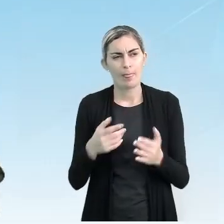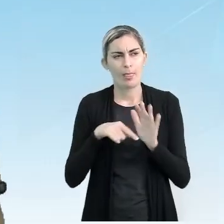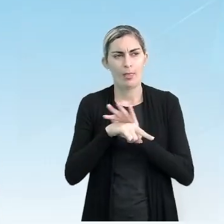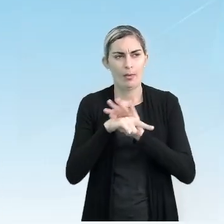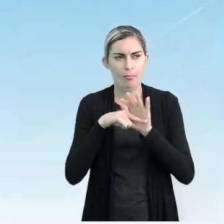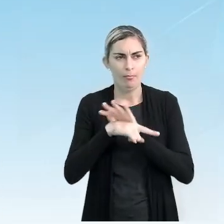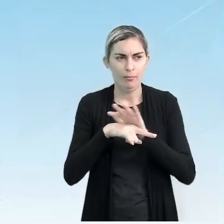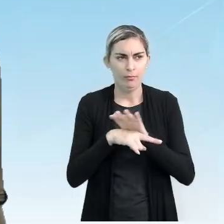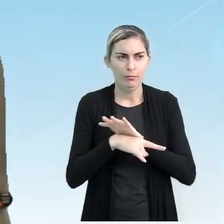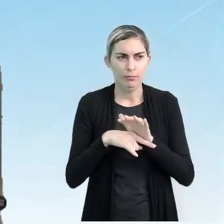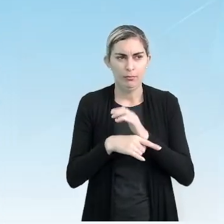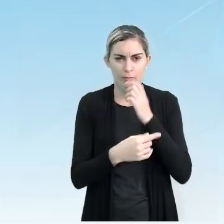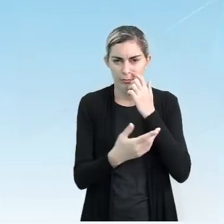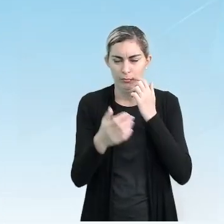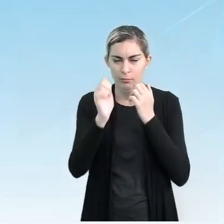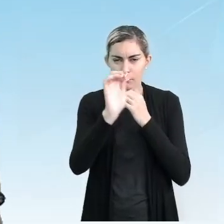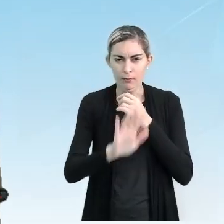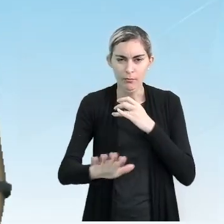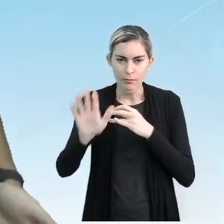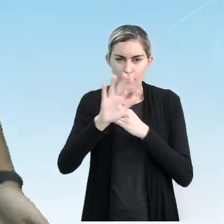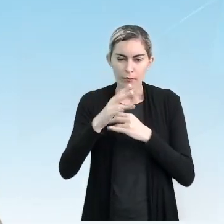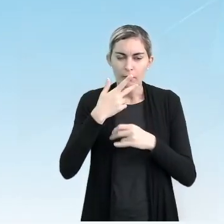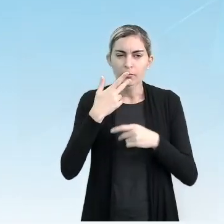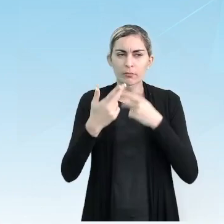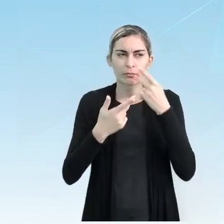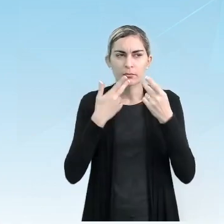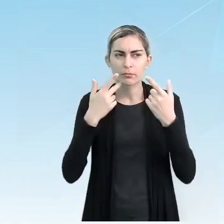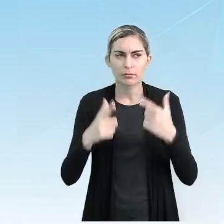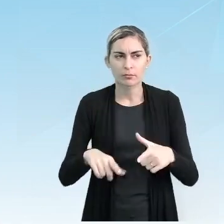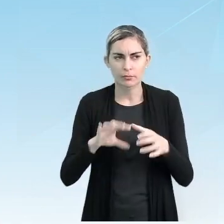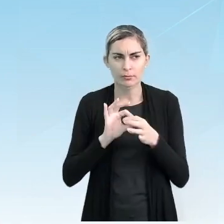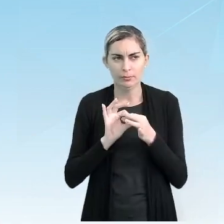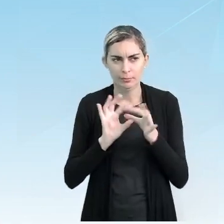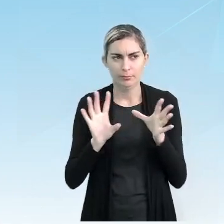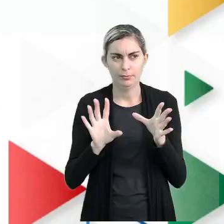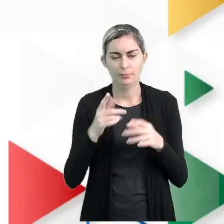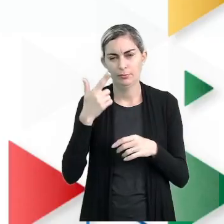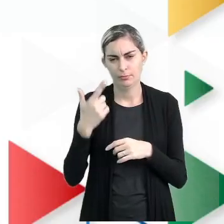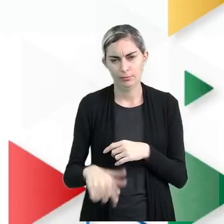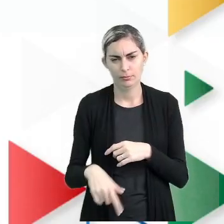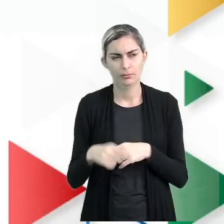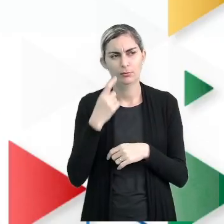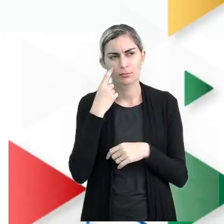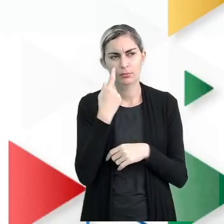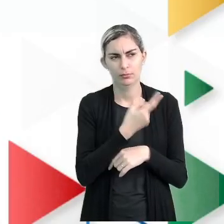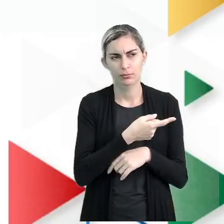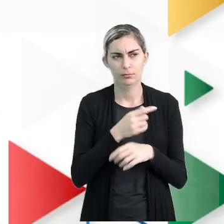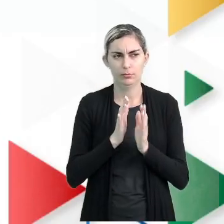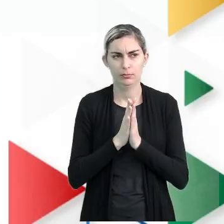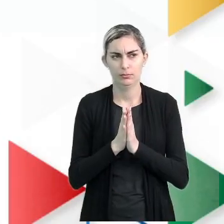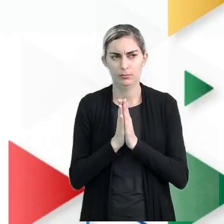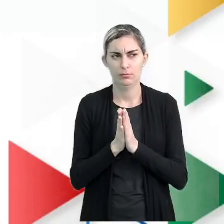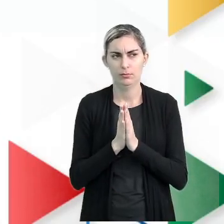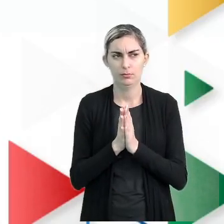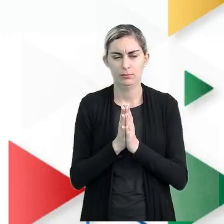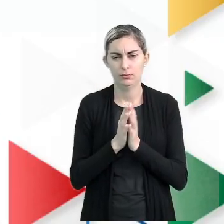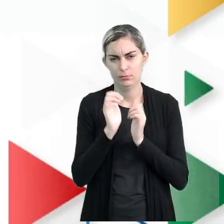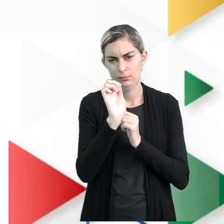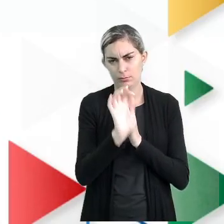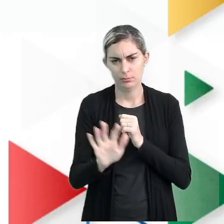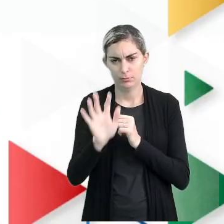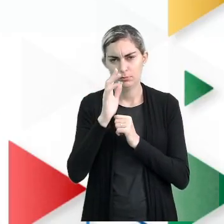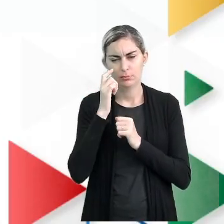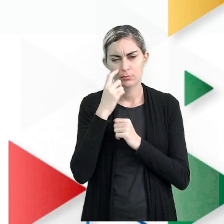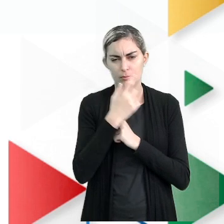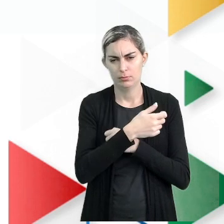aí essa imagem e diz pra gente, onde está a liberdade aqui? Mais uma vez, por favor, a imagem aqui. Isso, estudante,